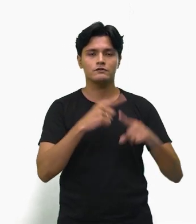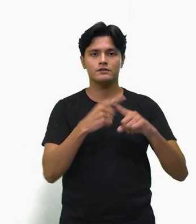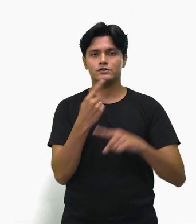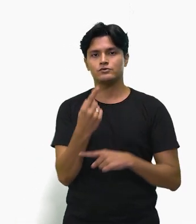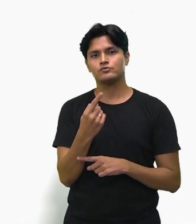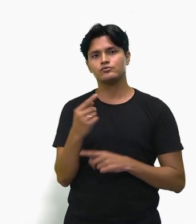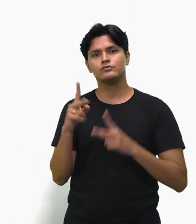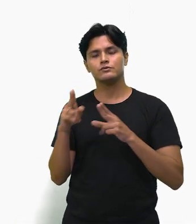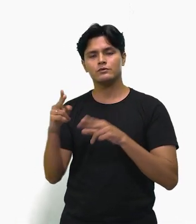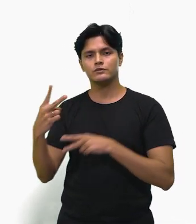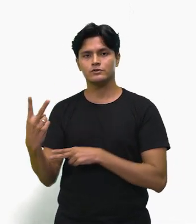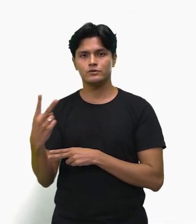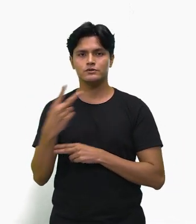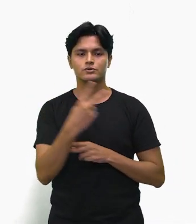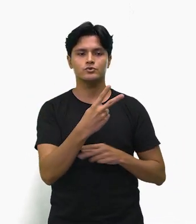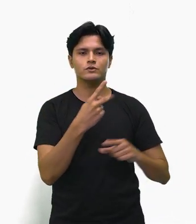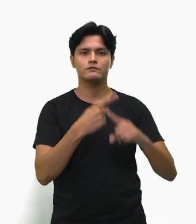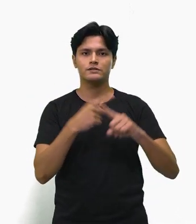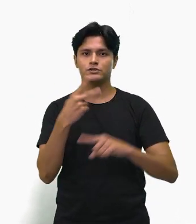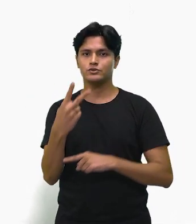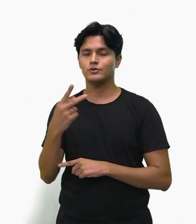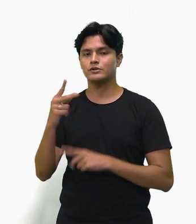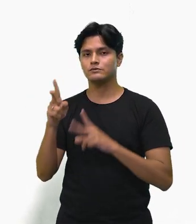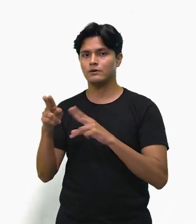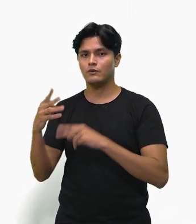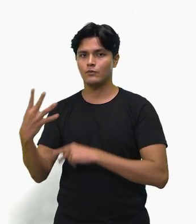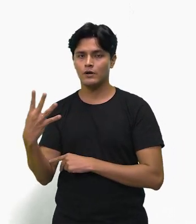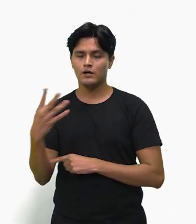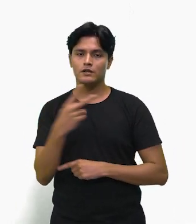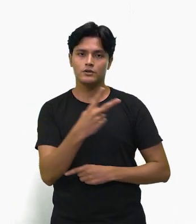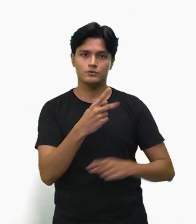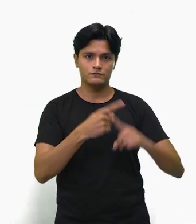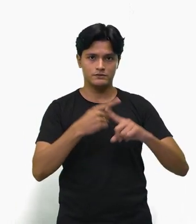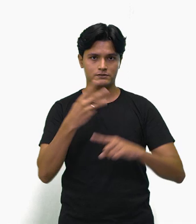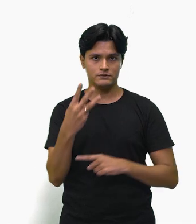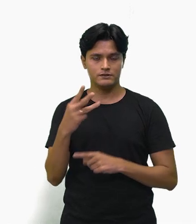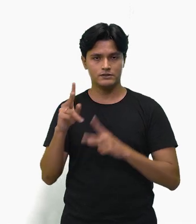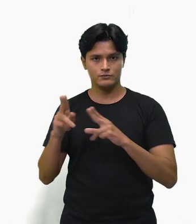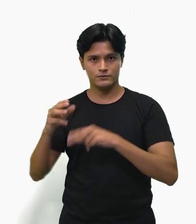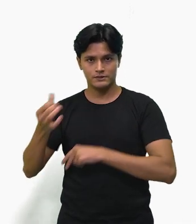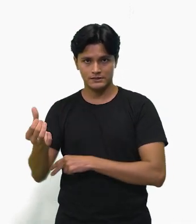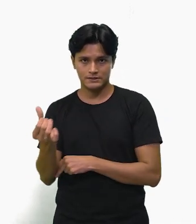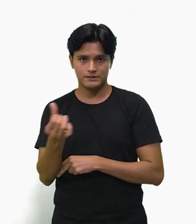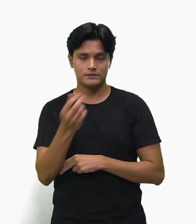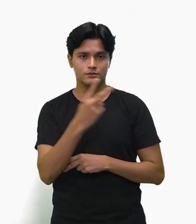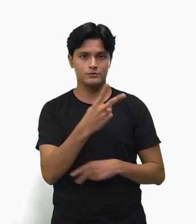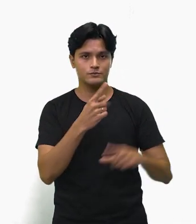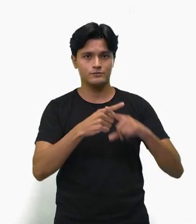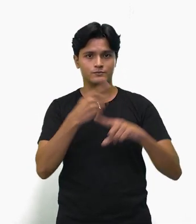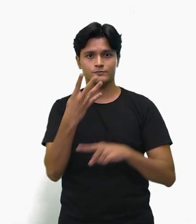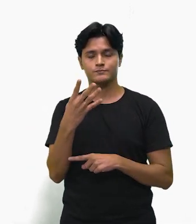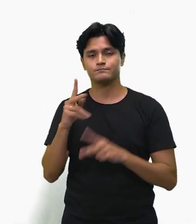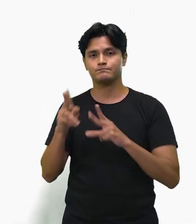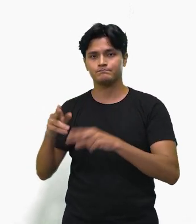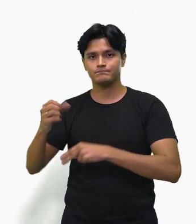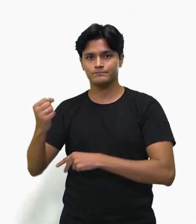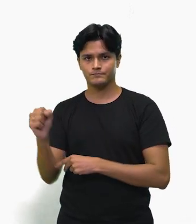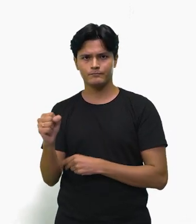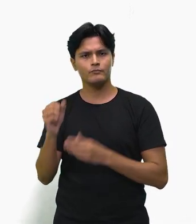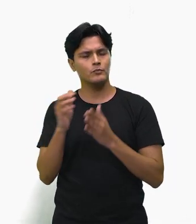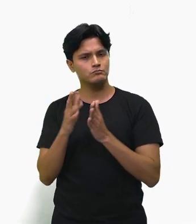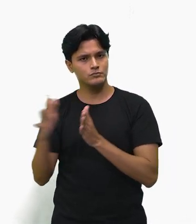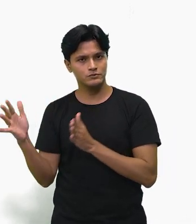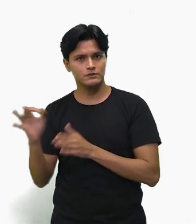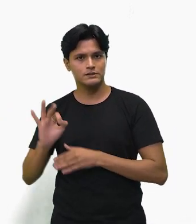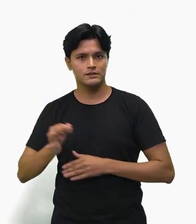2 vezes 2 são 4, certo? 2 vezes 3 é 6, 2 vezes 4 é 8 e assim por